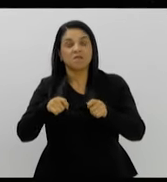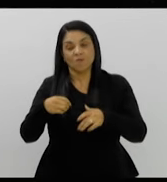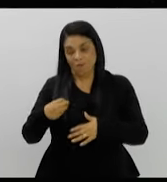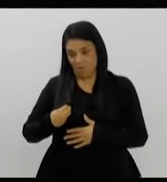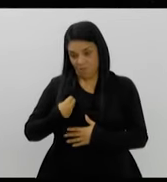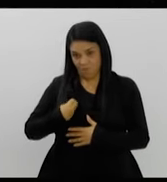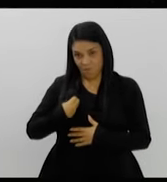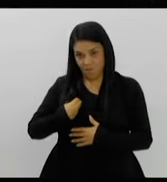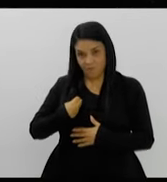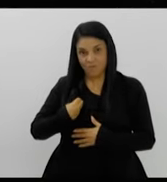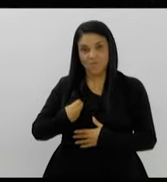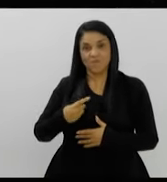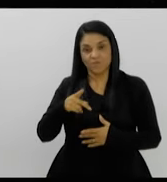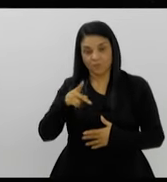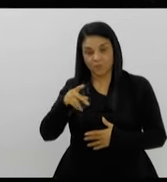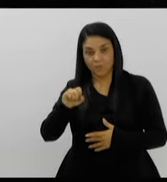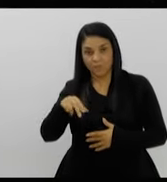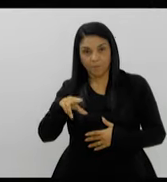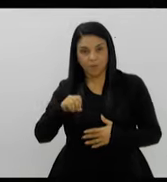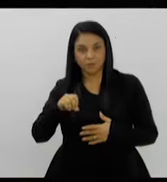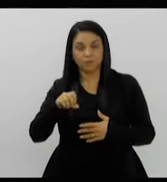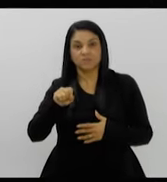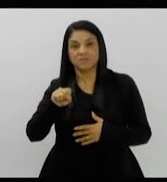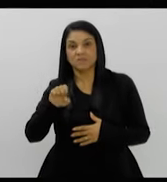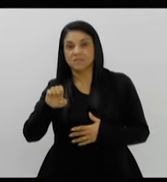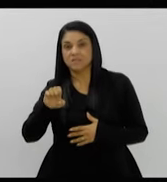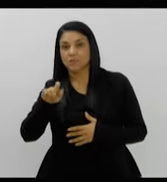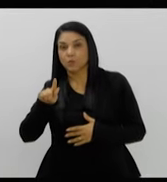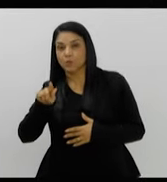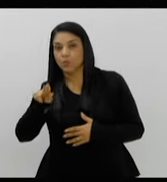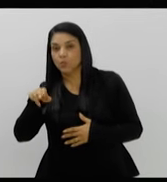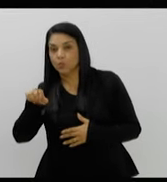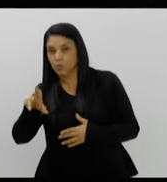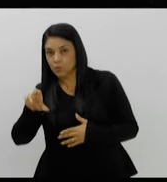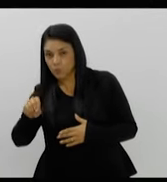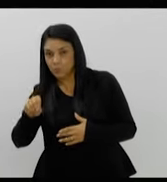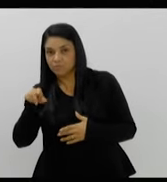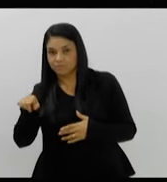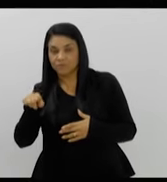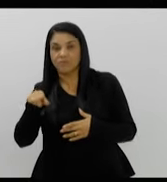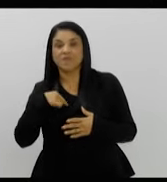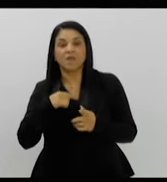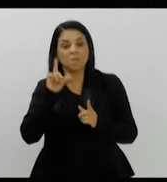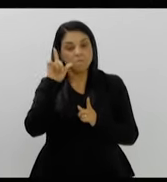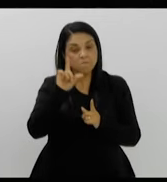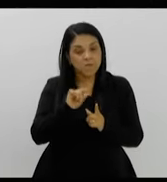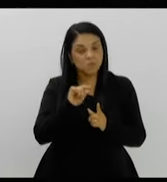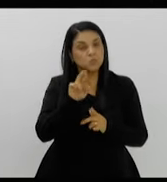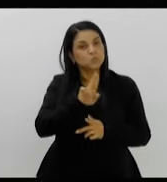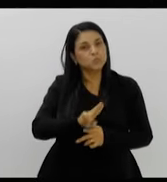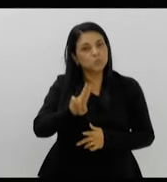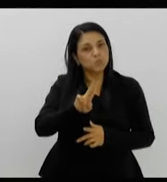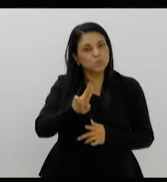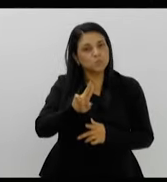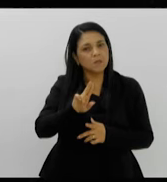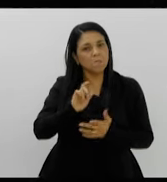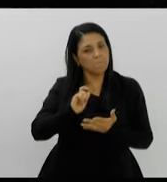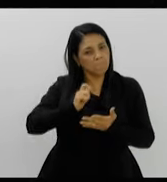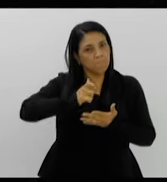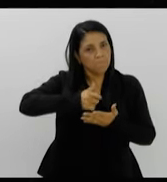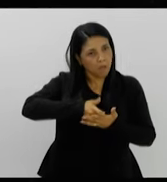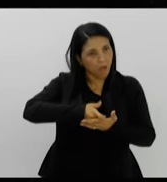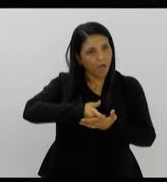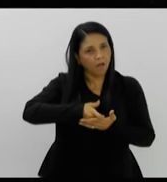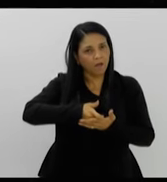disso aliás qualquer tipo de seguro aqueles que usam menos pagam para aqueles que possam usar mais para aqueles que usam